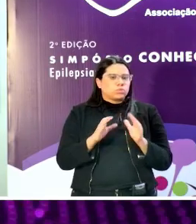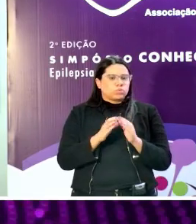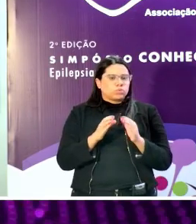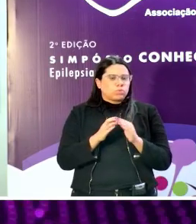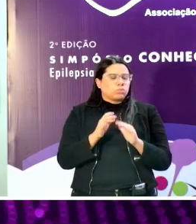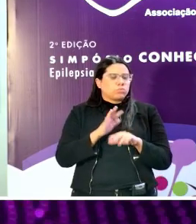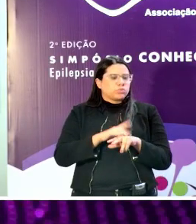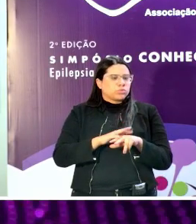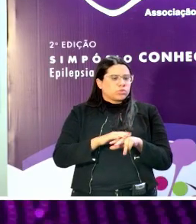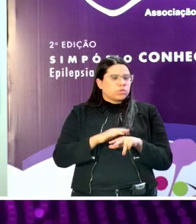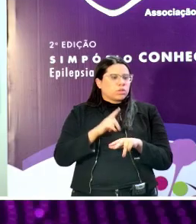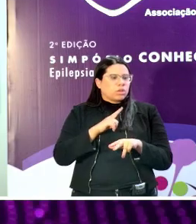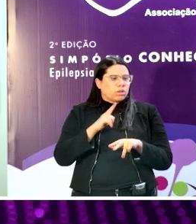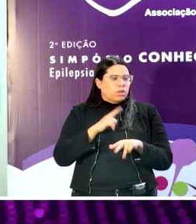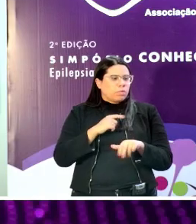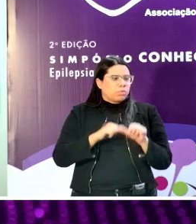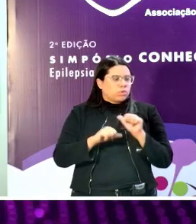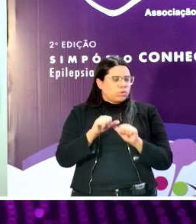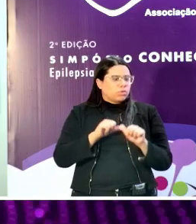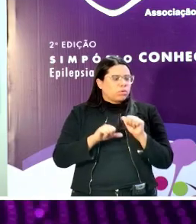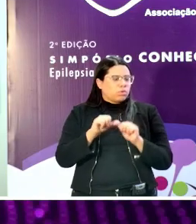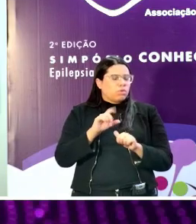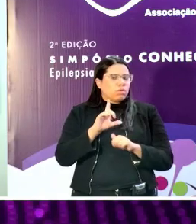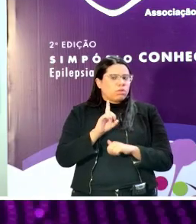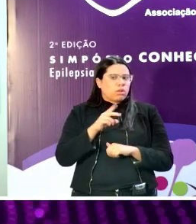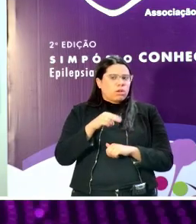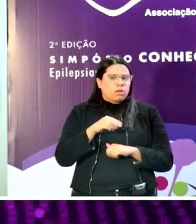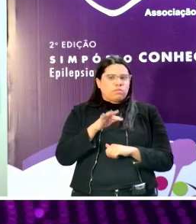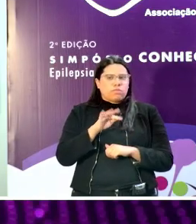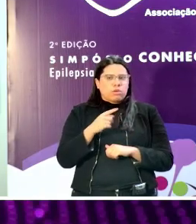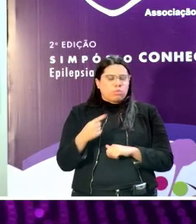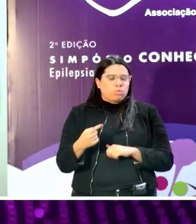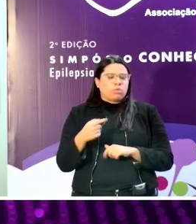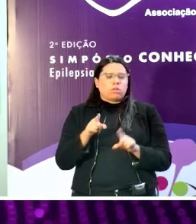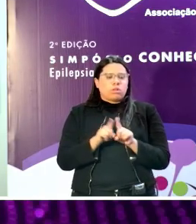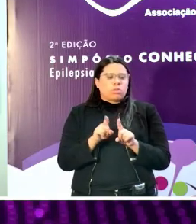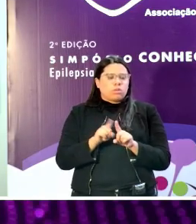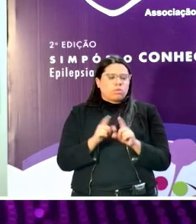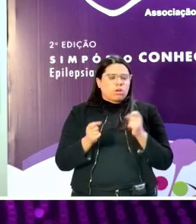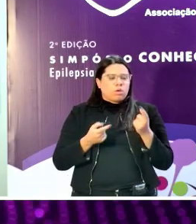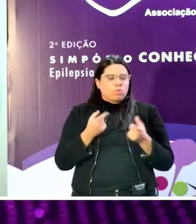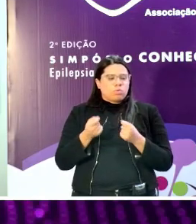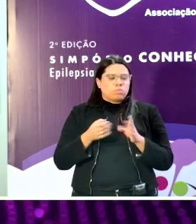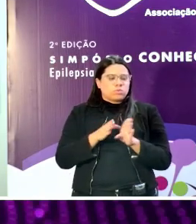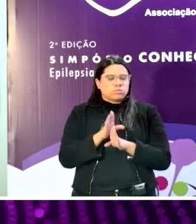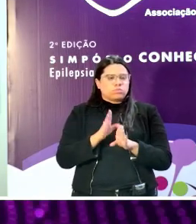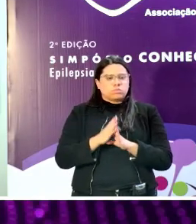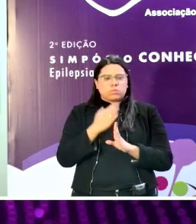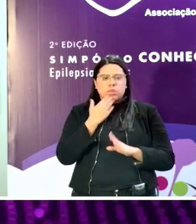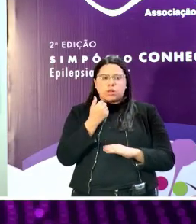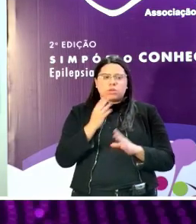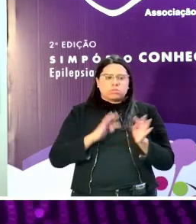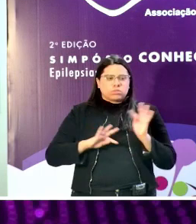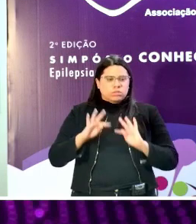têm mutações no gene DAF1 e sugerir, então, algumas melhoras nos tratamentos.